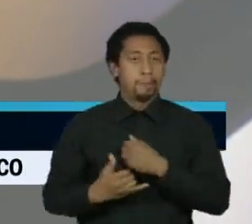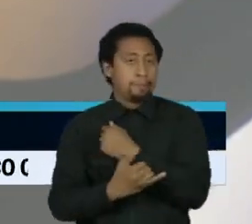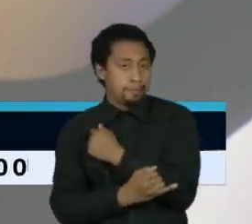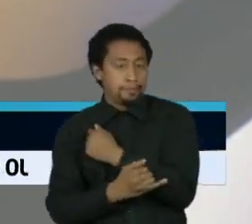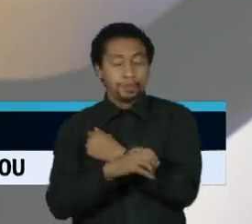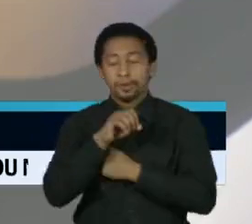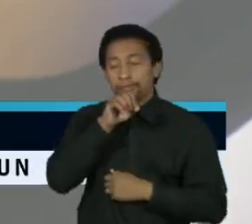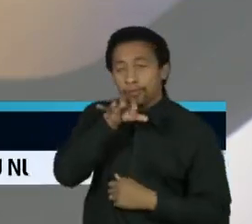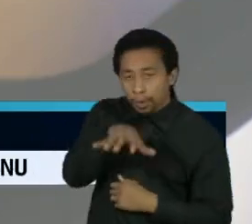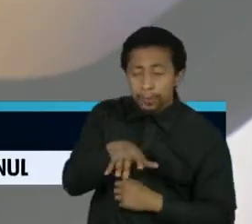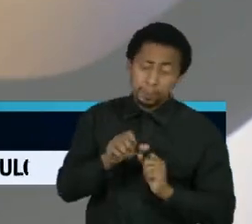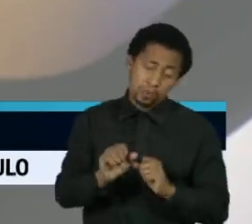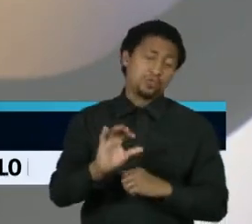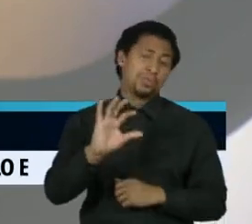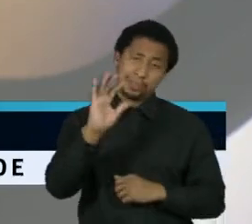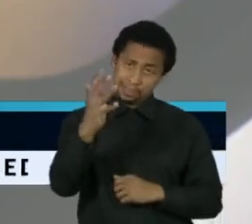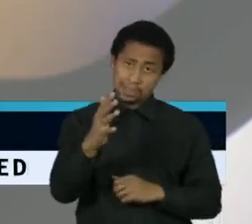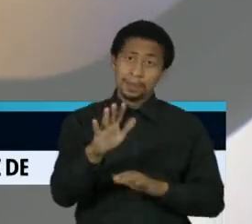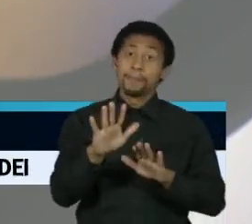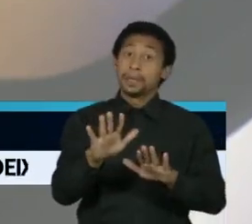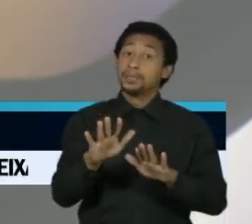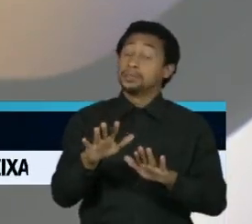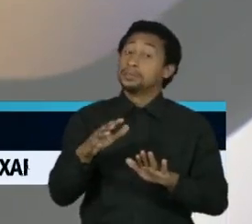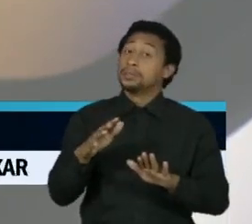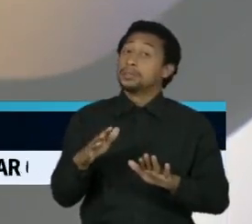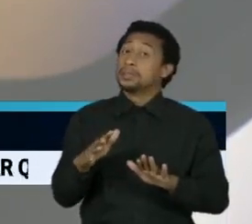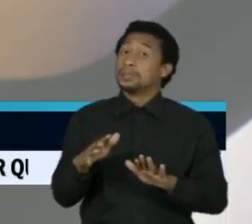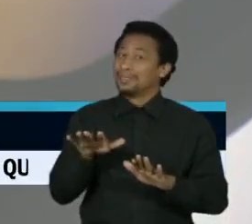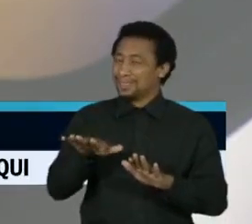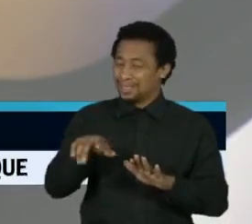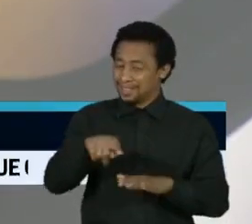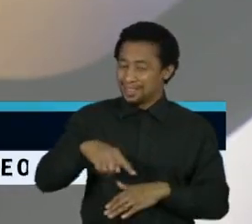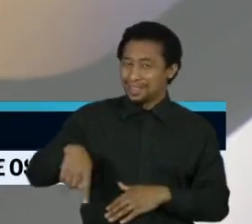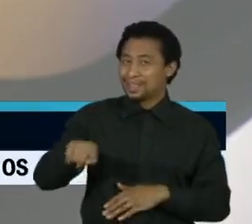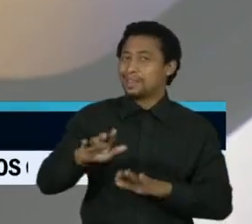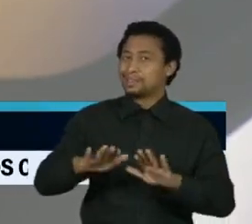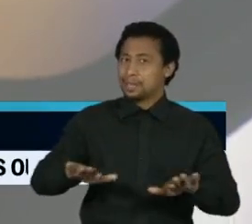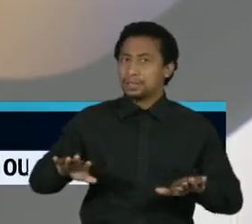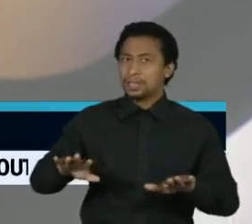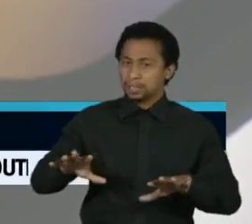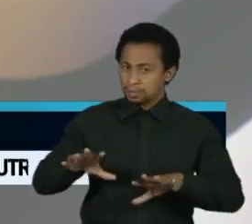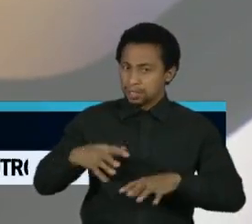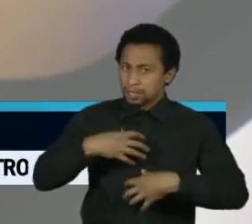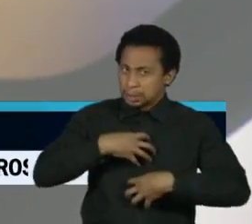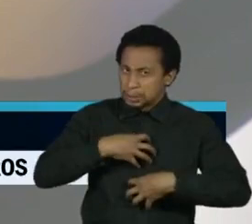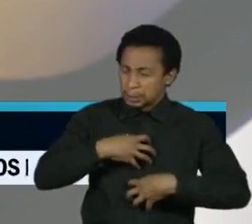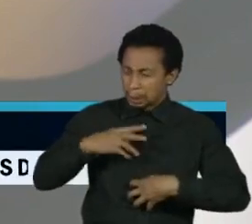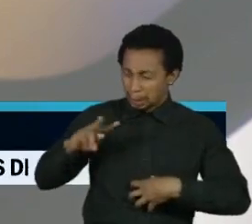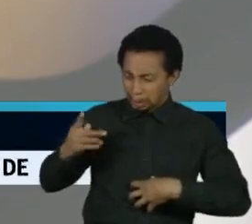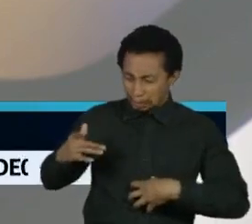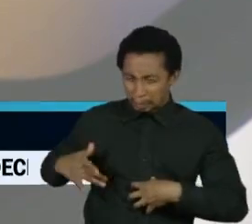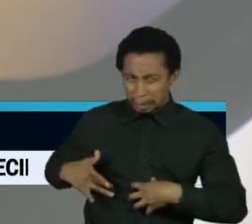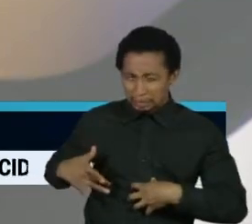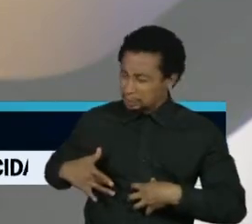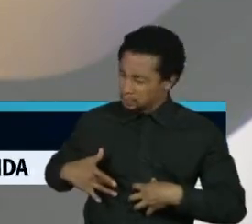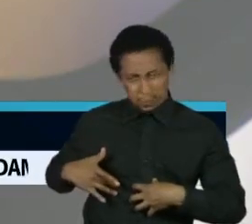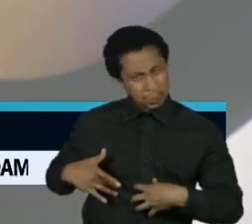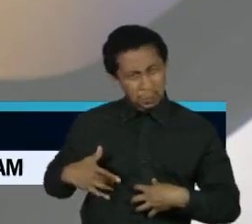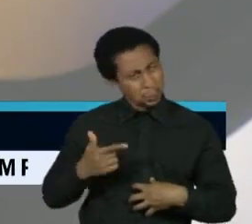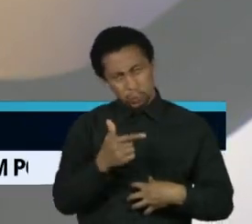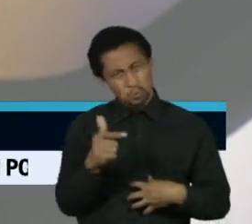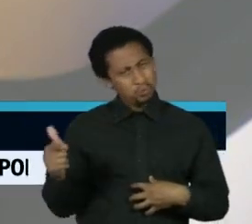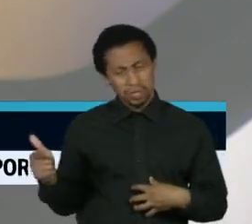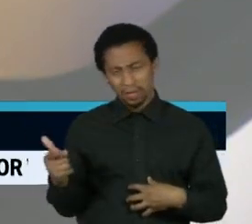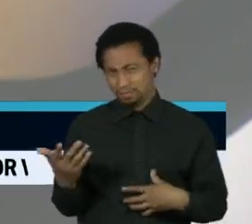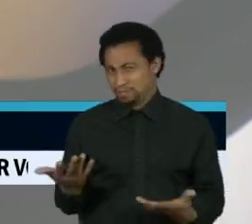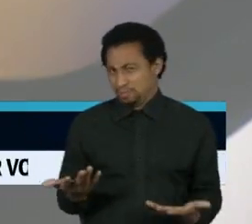diarreia vômito ele ele normalmente ele não costuma causar hepatite e o que tá chamando muito atenção de